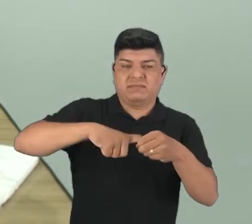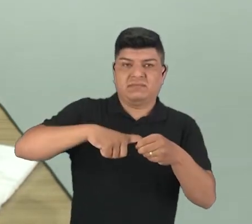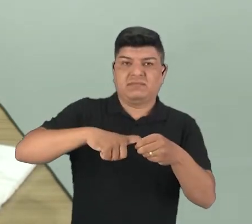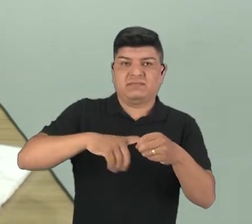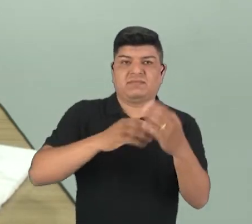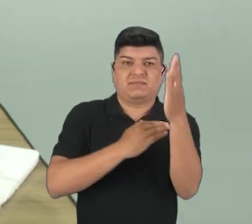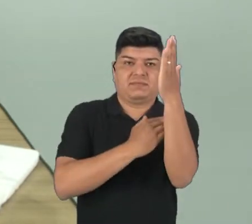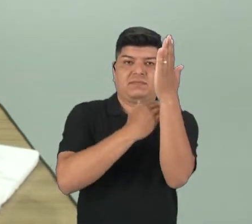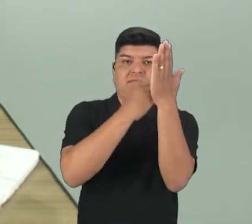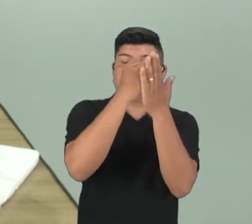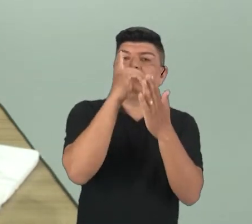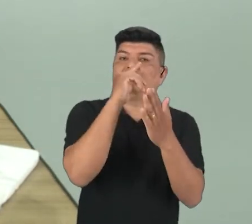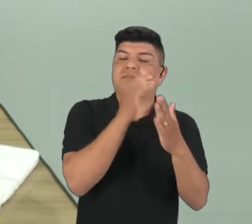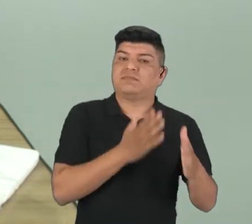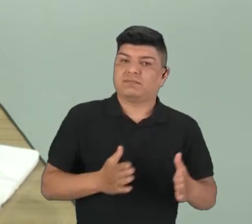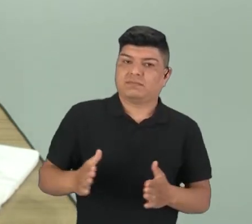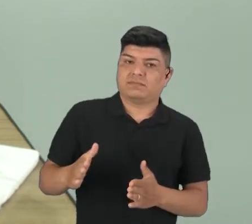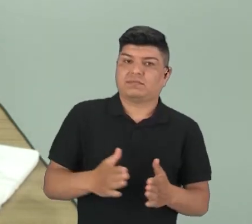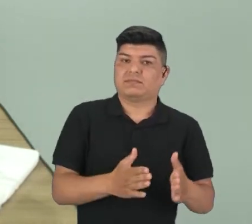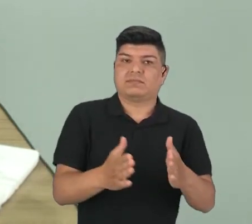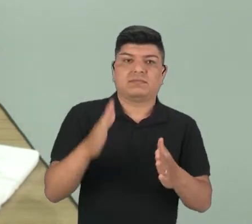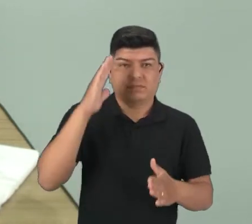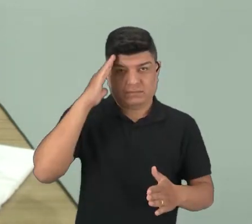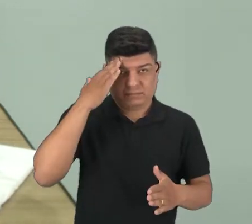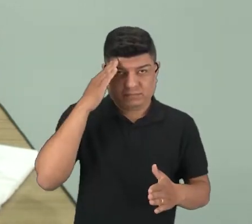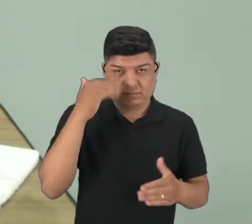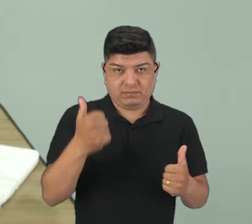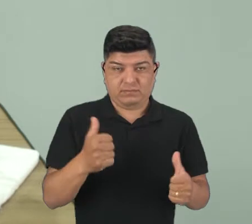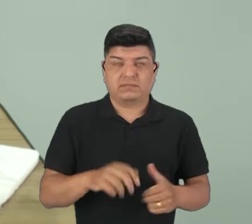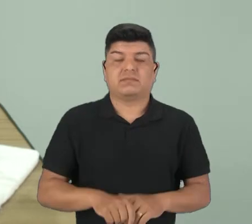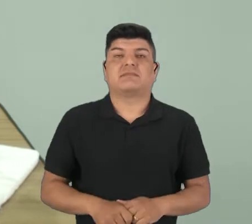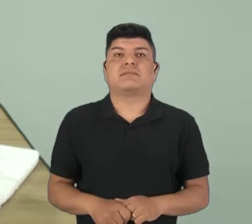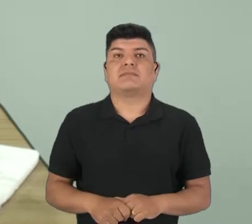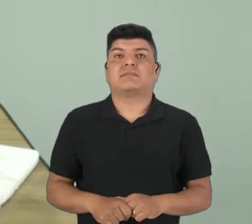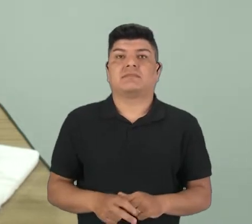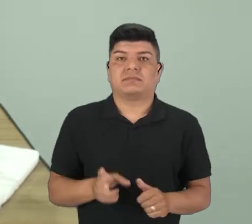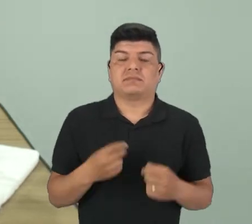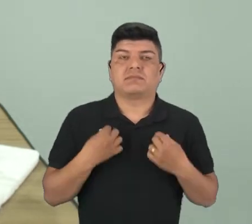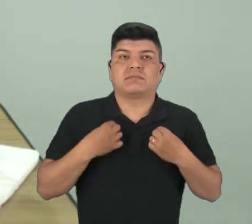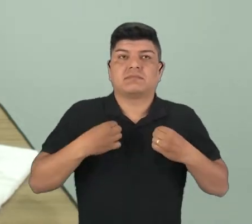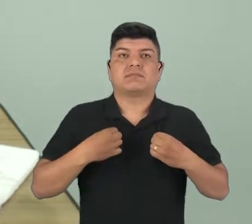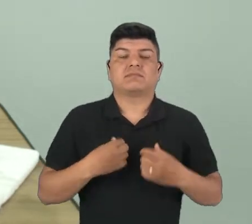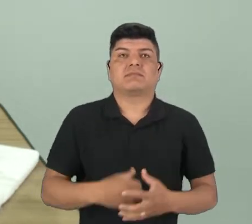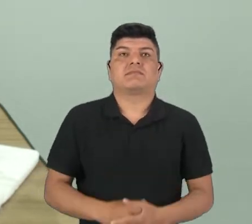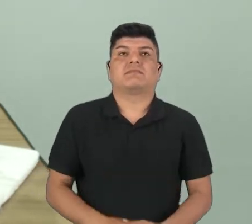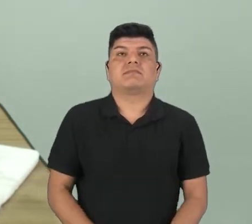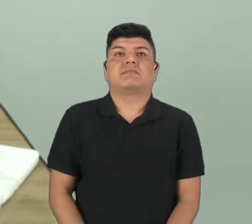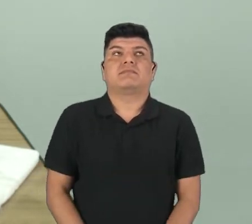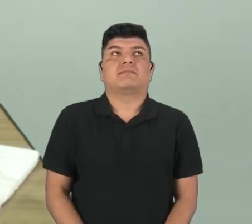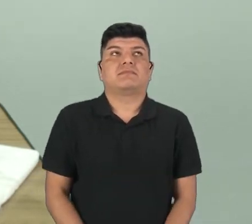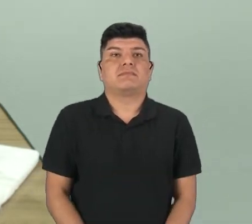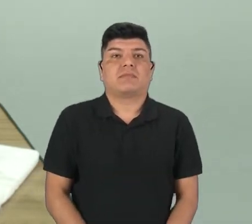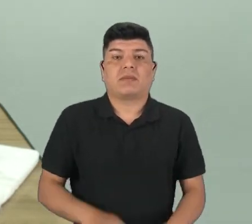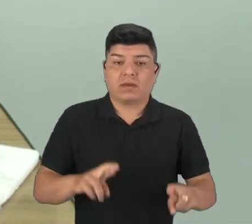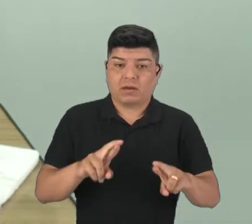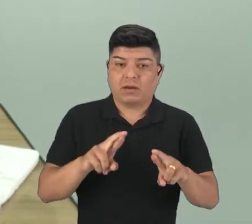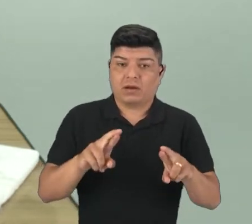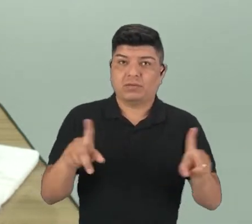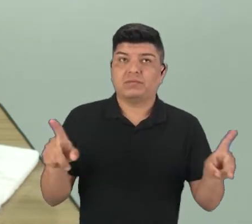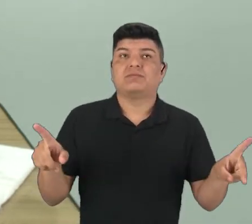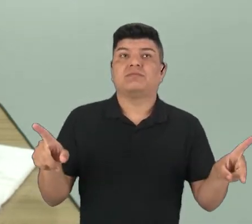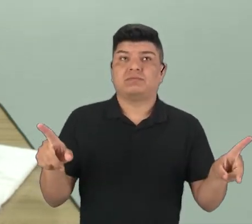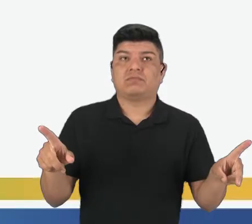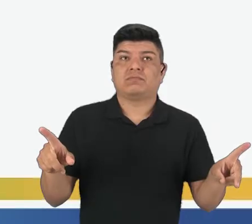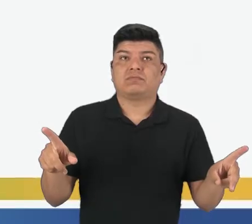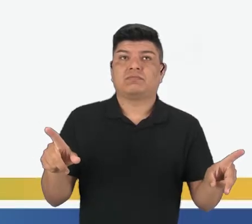rio, certinho? Só para vocês entenderem bem direitinho. Continuando. Diferença entre